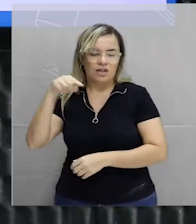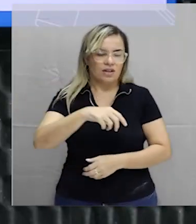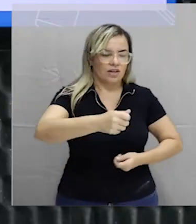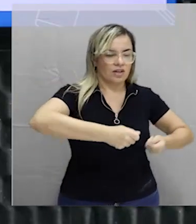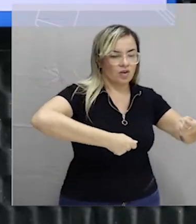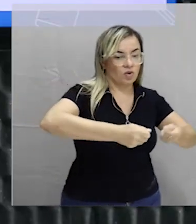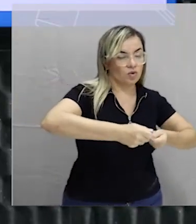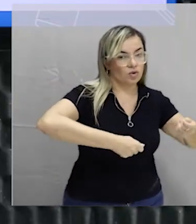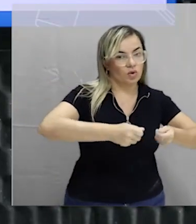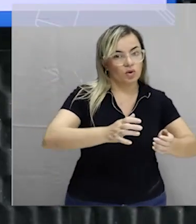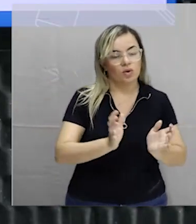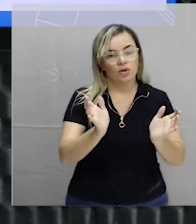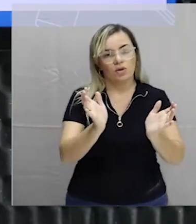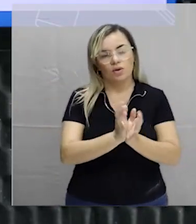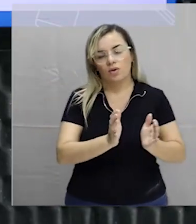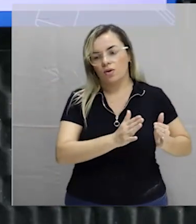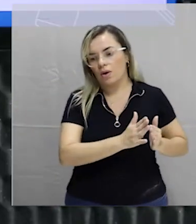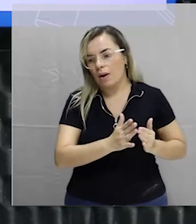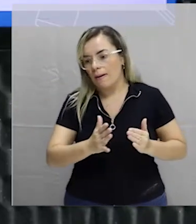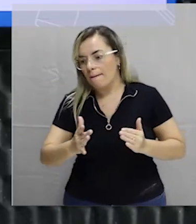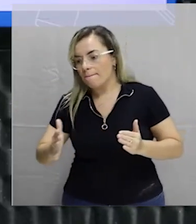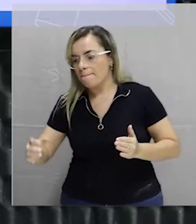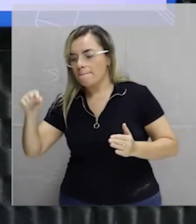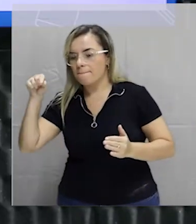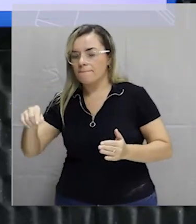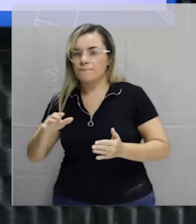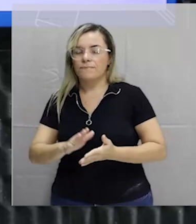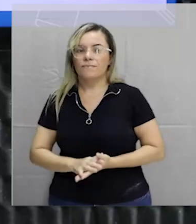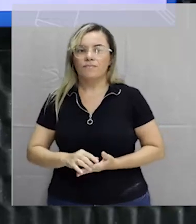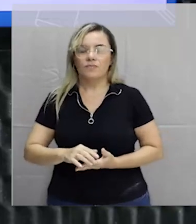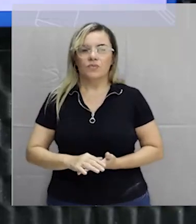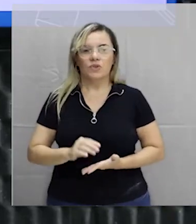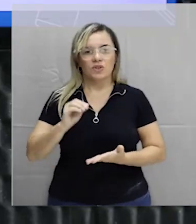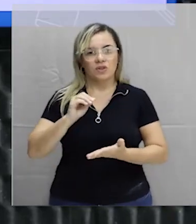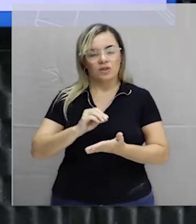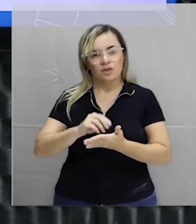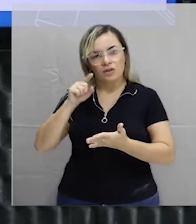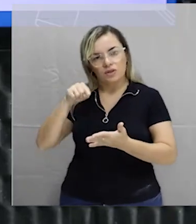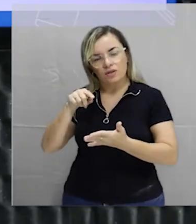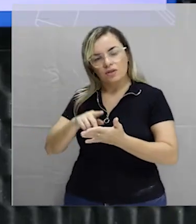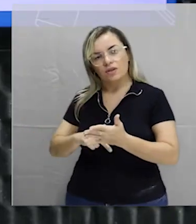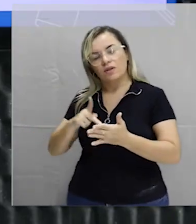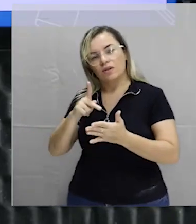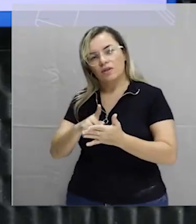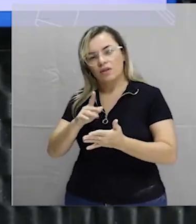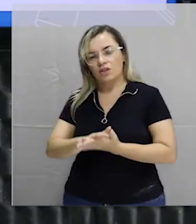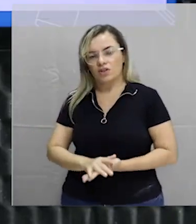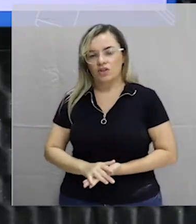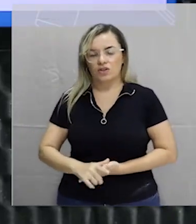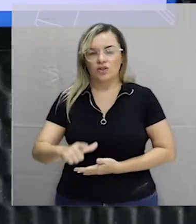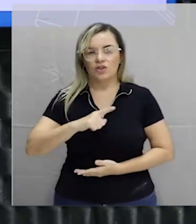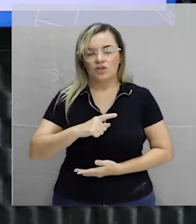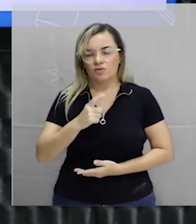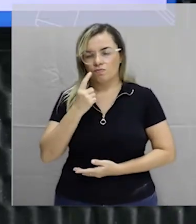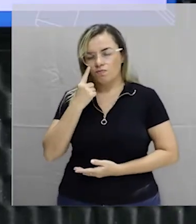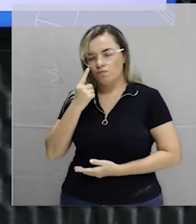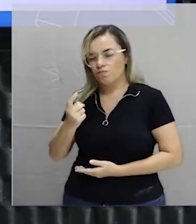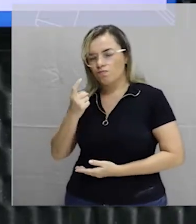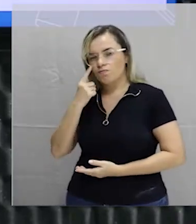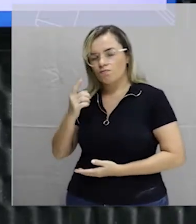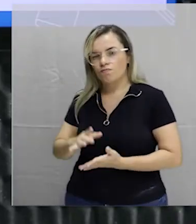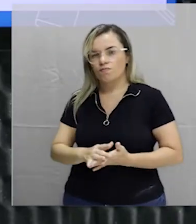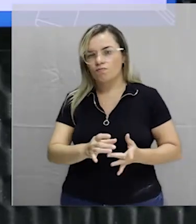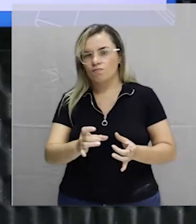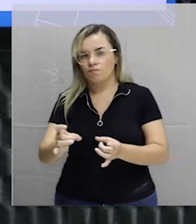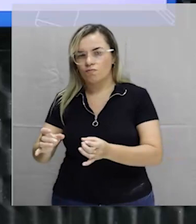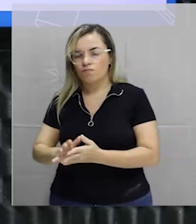na verdade, um prolongamento, o que prova que os holandeses eles tinham interesse mercantis. O